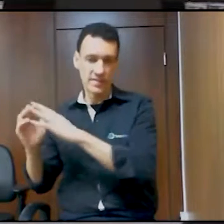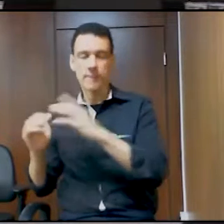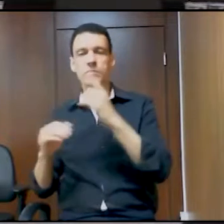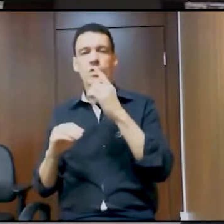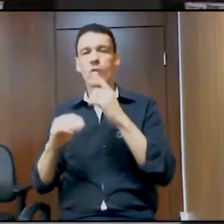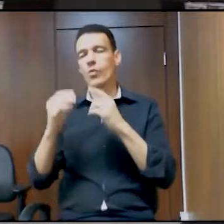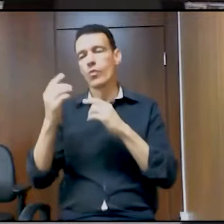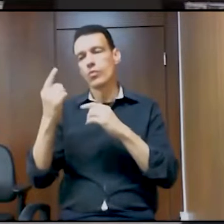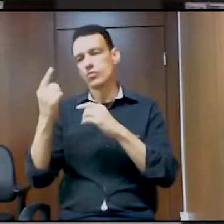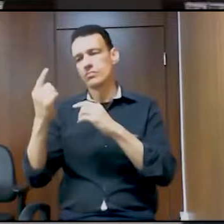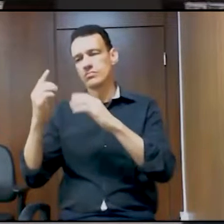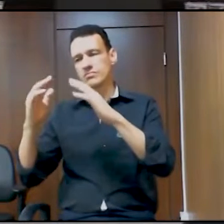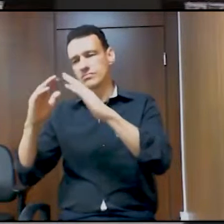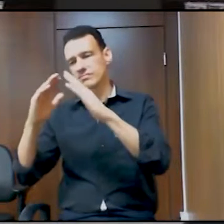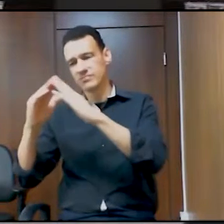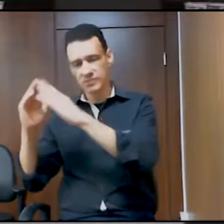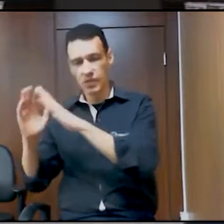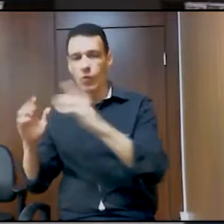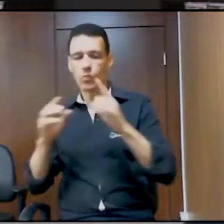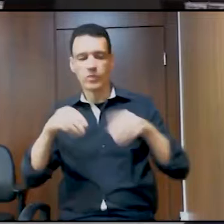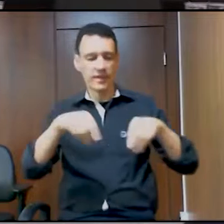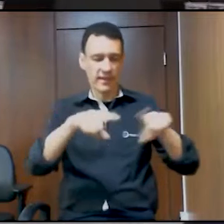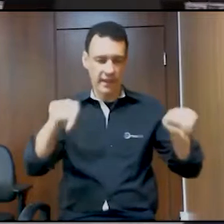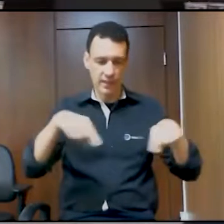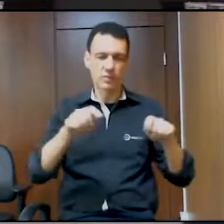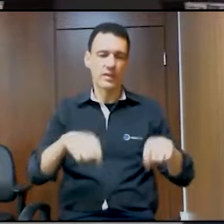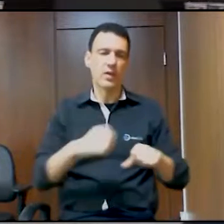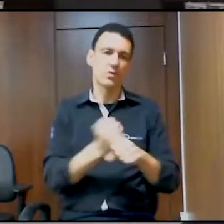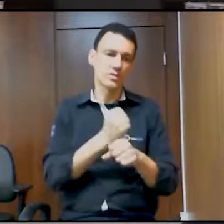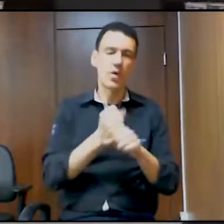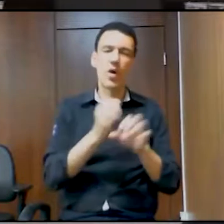construção, total de 470 unidades